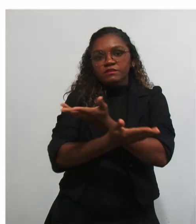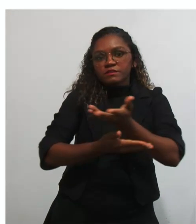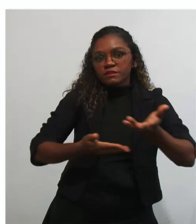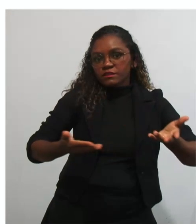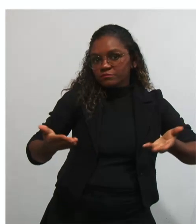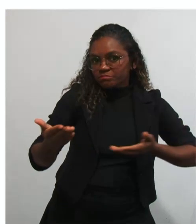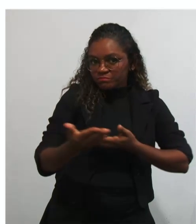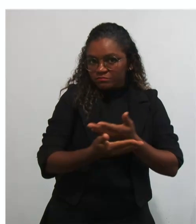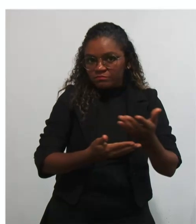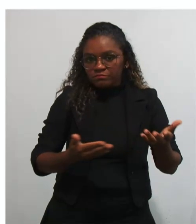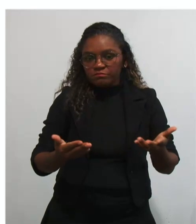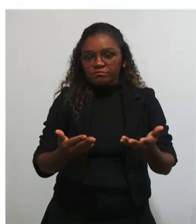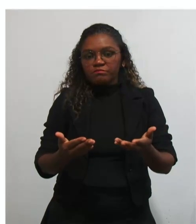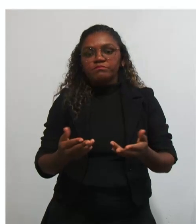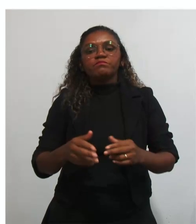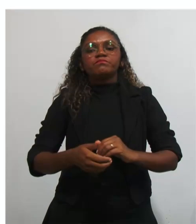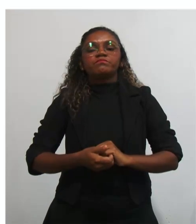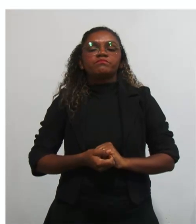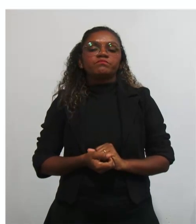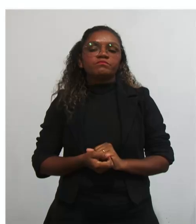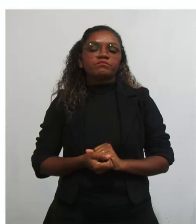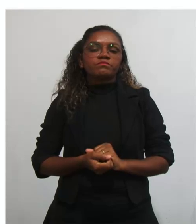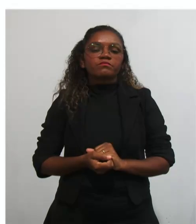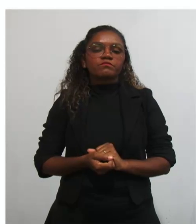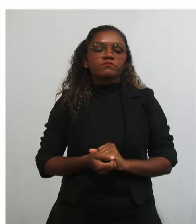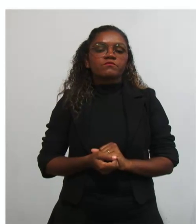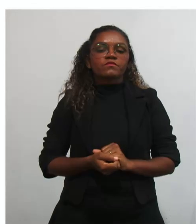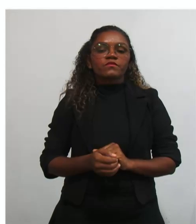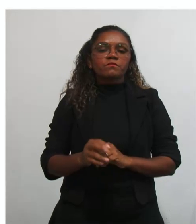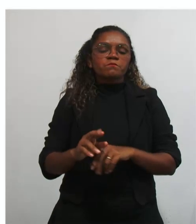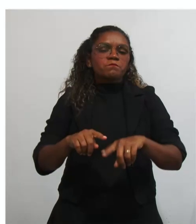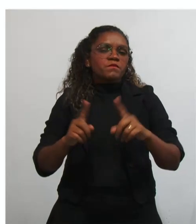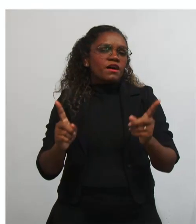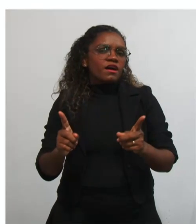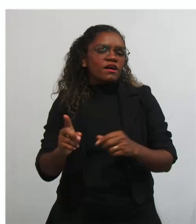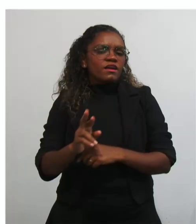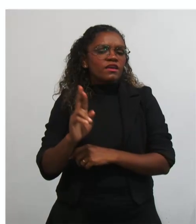a linguagem é vista como interação. E quem formulou,